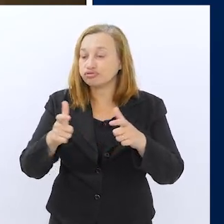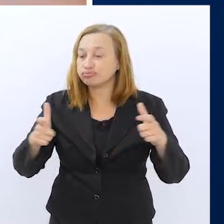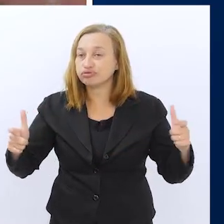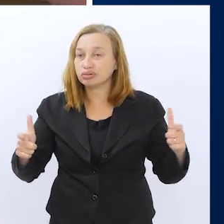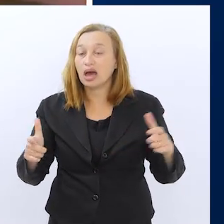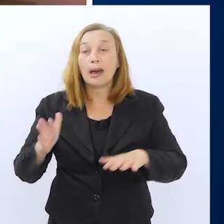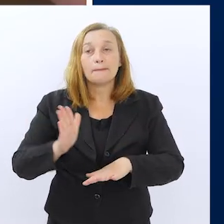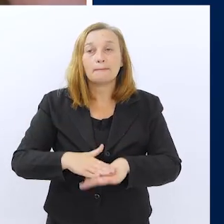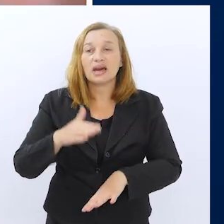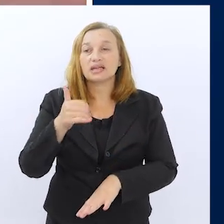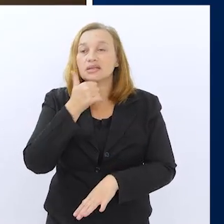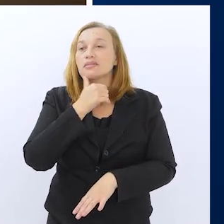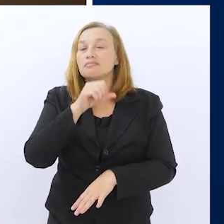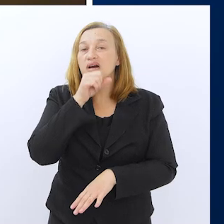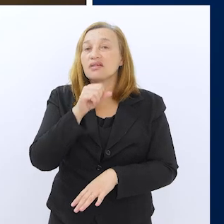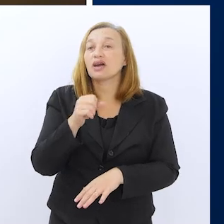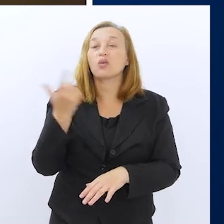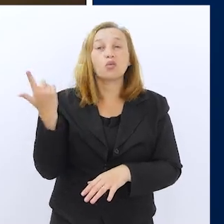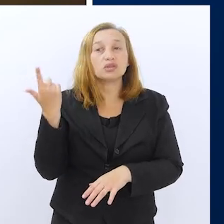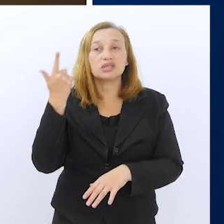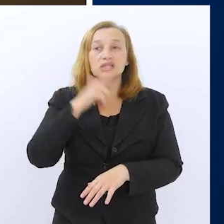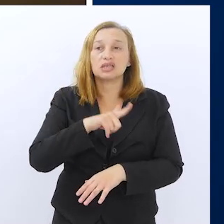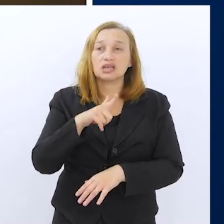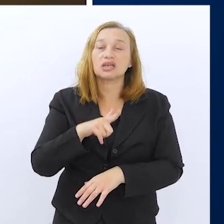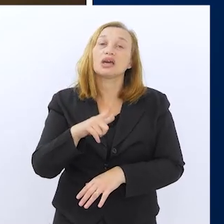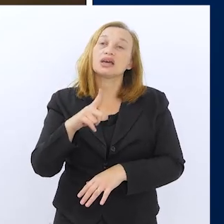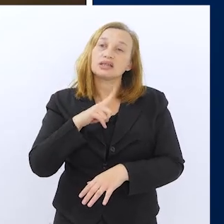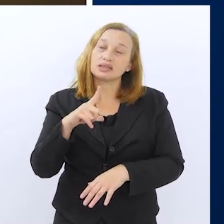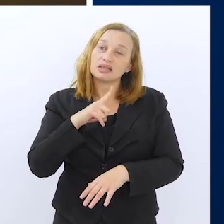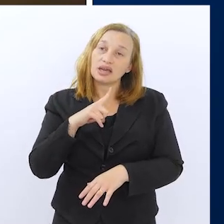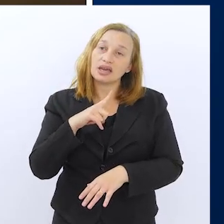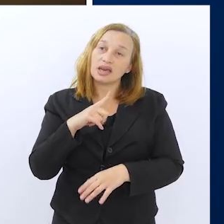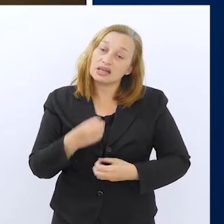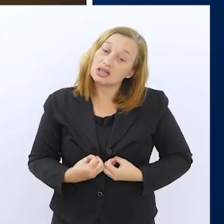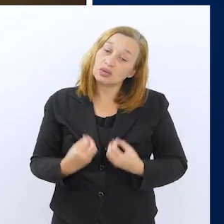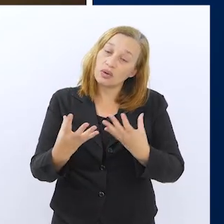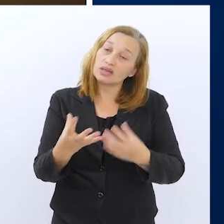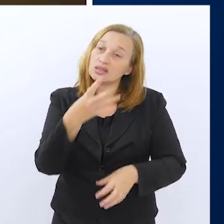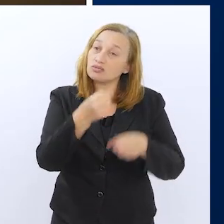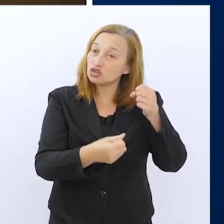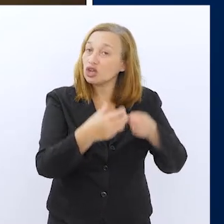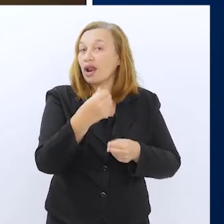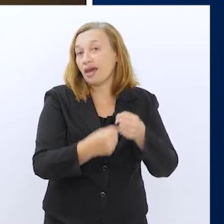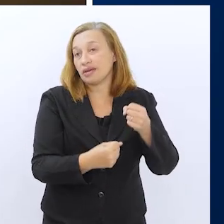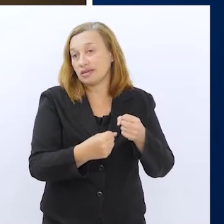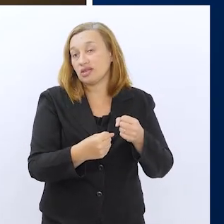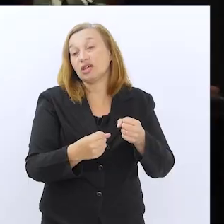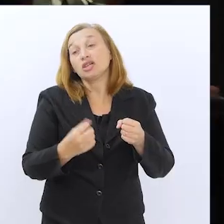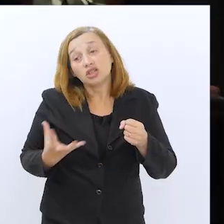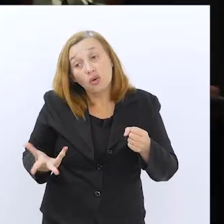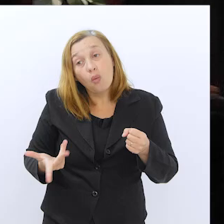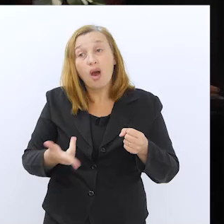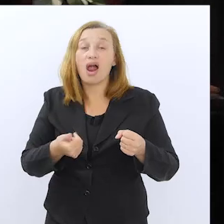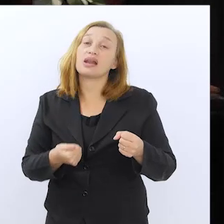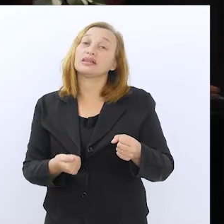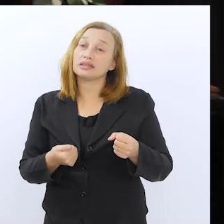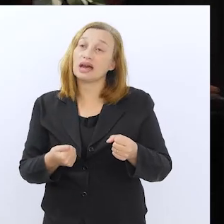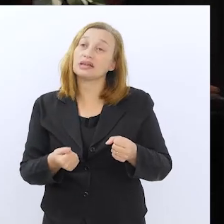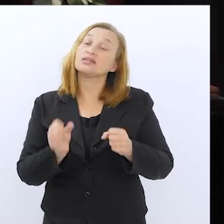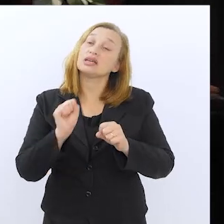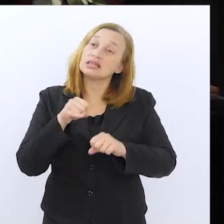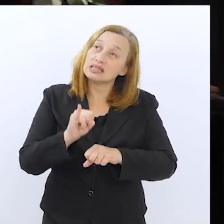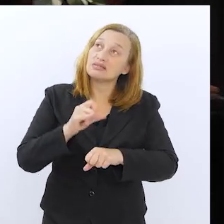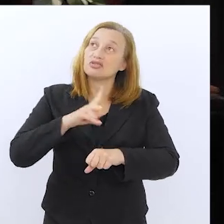né, maior estoque, mais mães vão conseguir, né, ter esse benefício de, né, porventura,